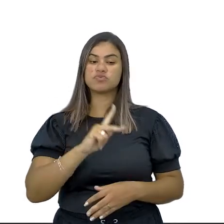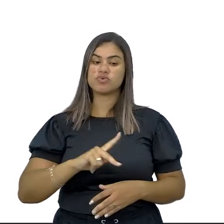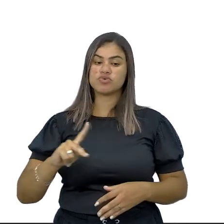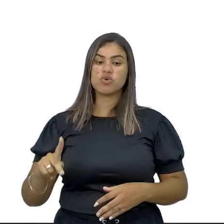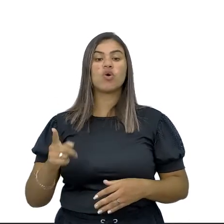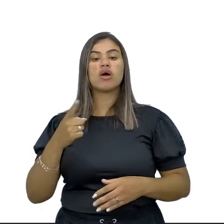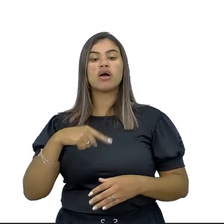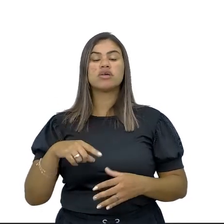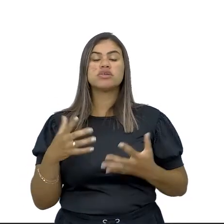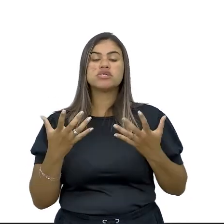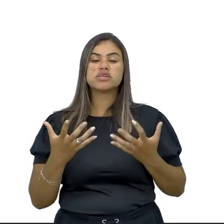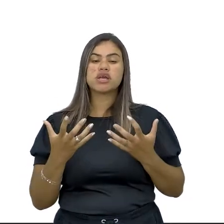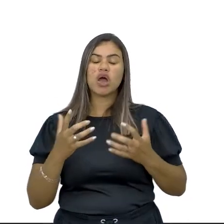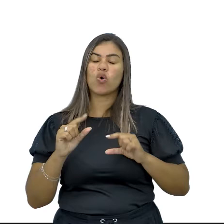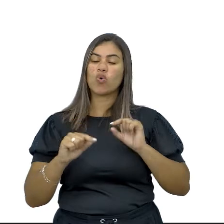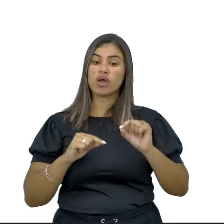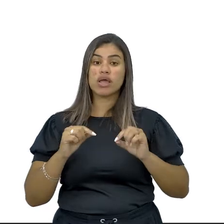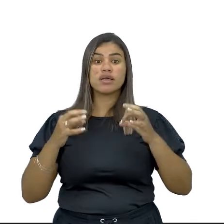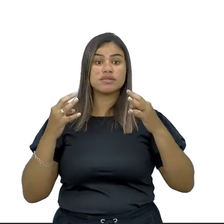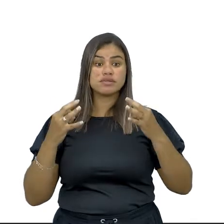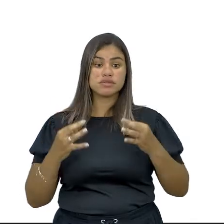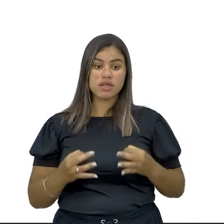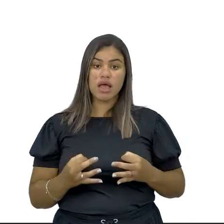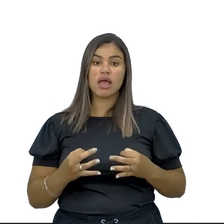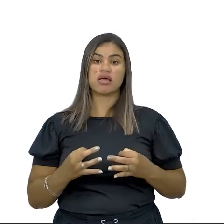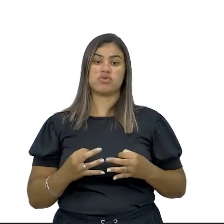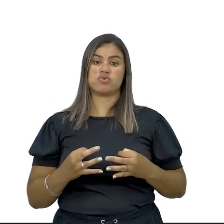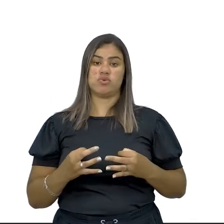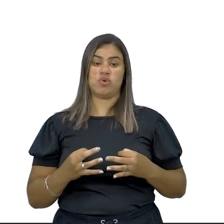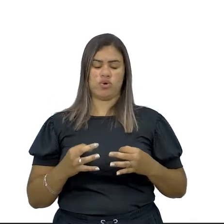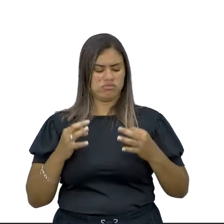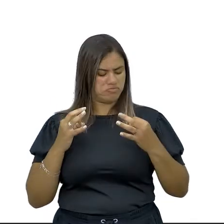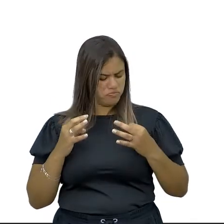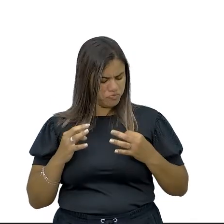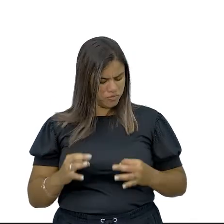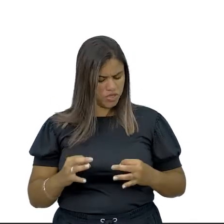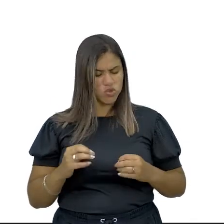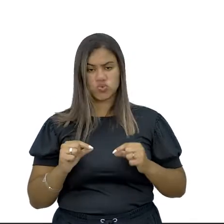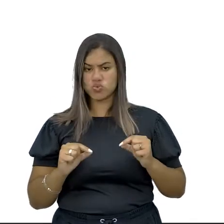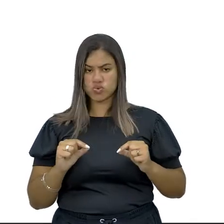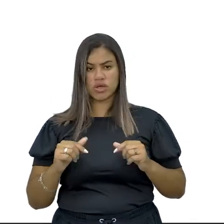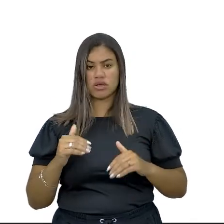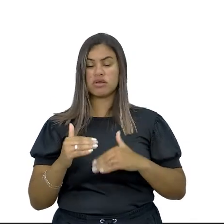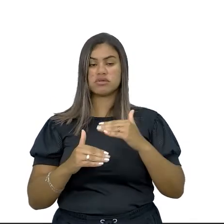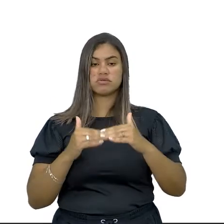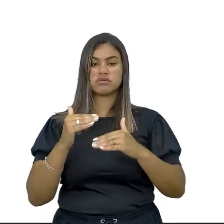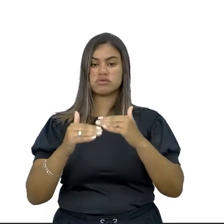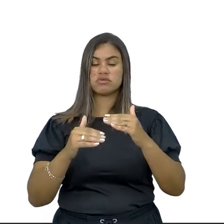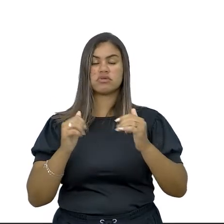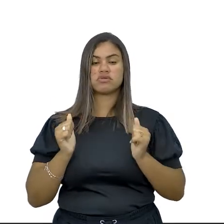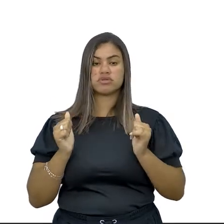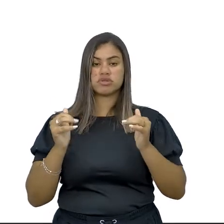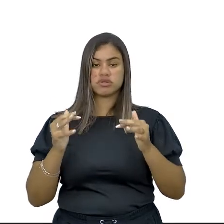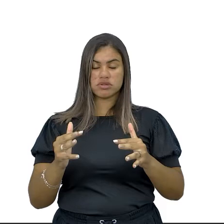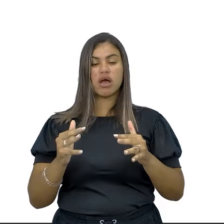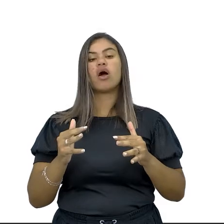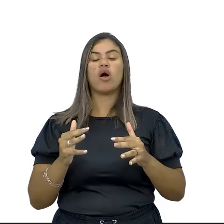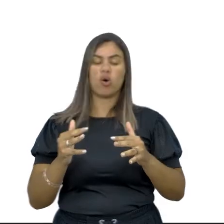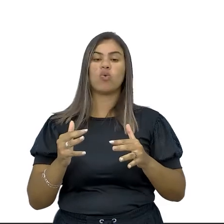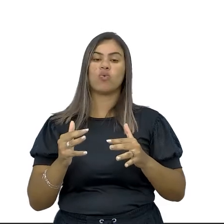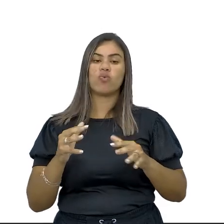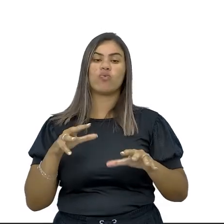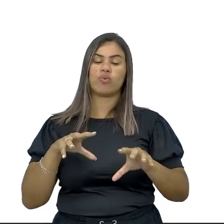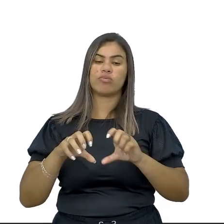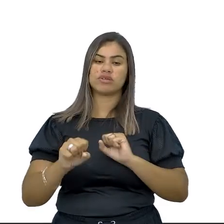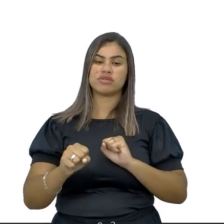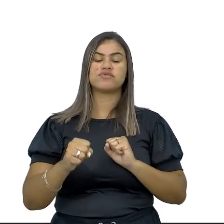nós queremos ter a certeza de que nós estamos desenvolvendo ações formativas pertinentes e interessantes